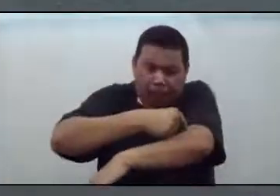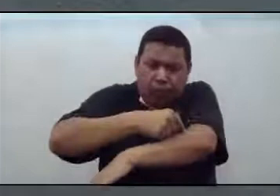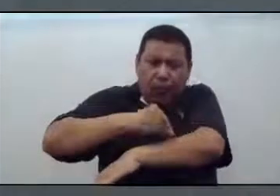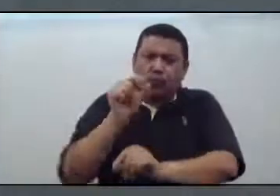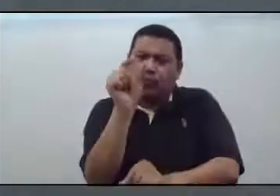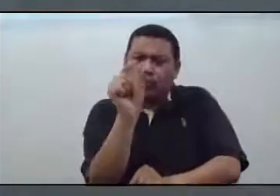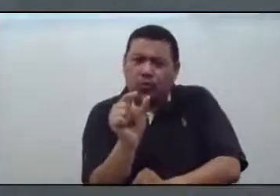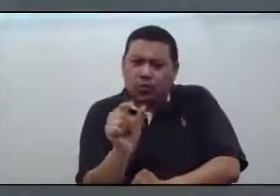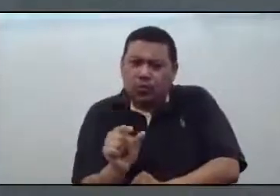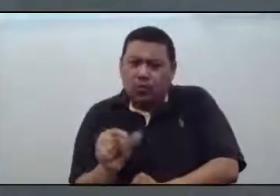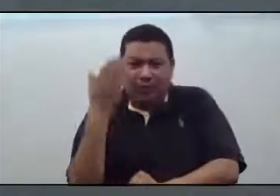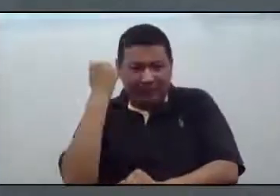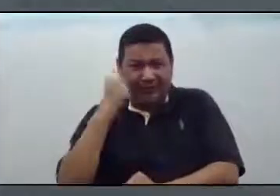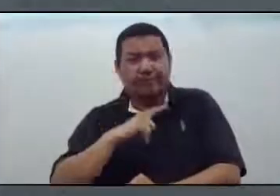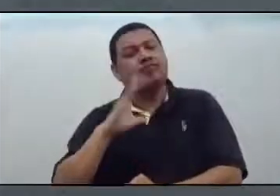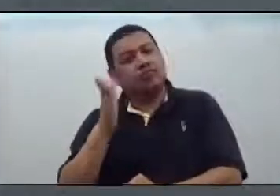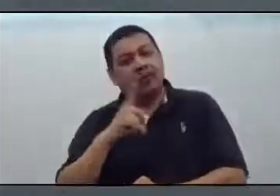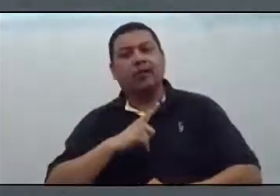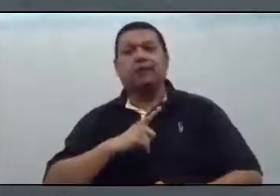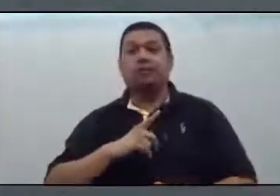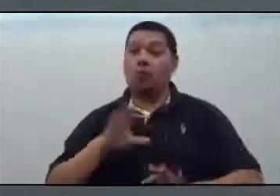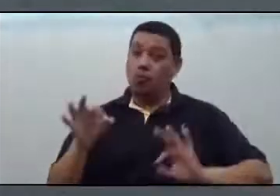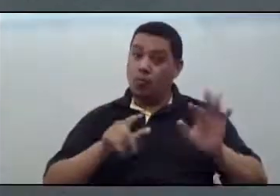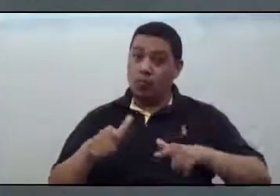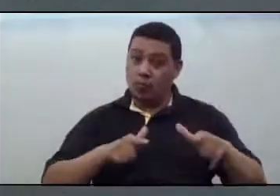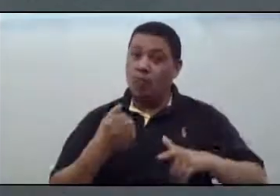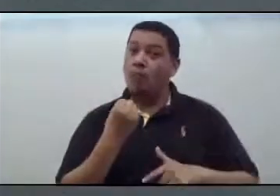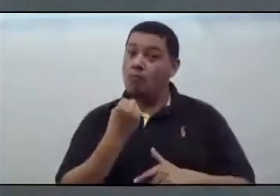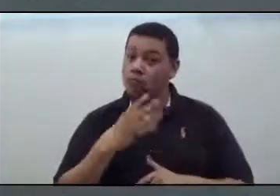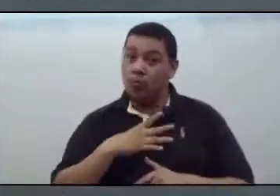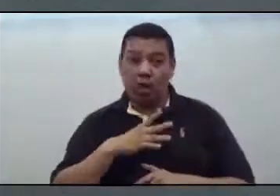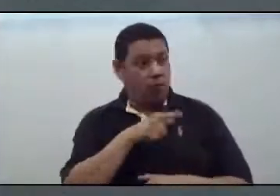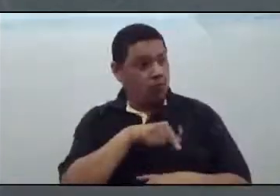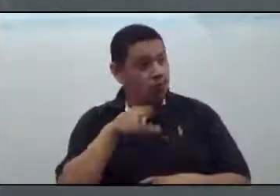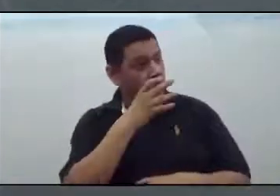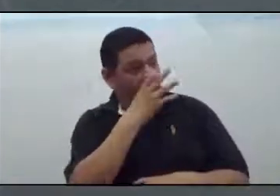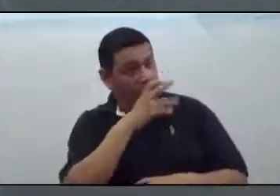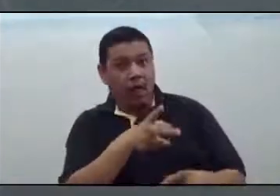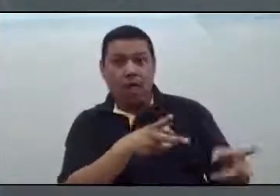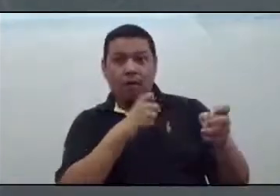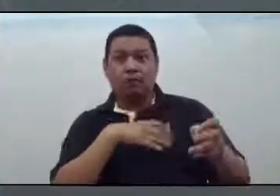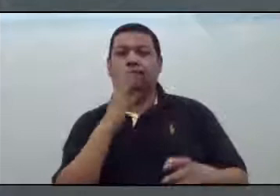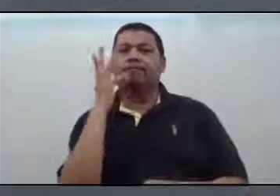Um trabalho bacana, mudou muito o visual das ruas do distrito.